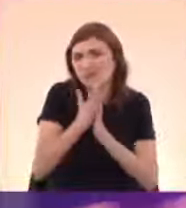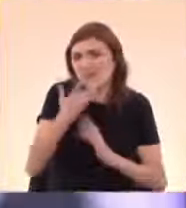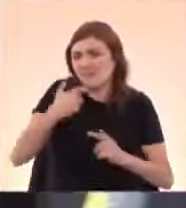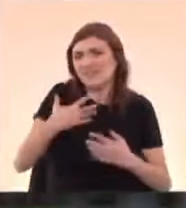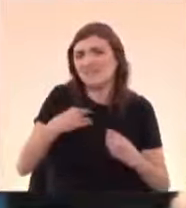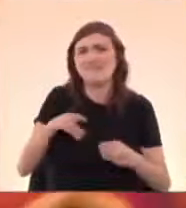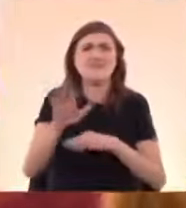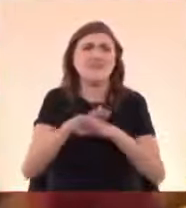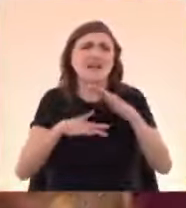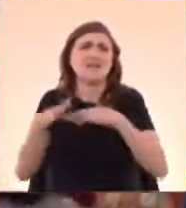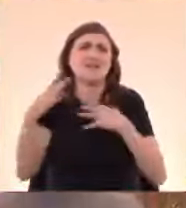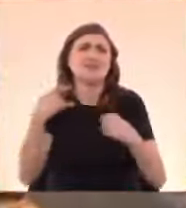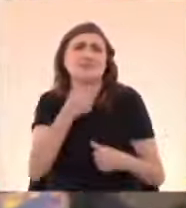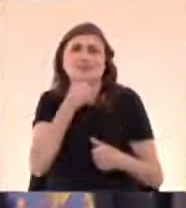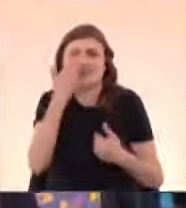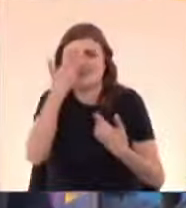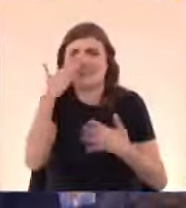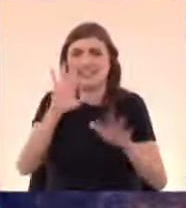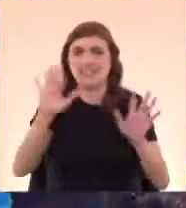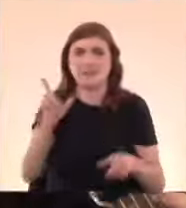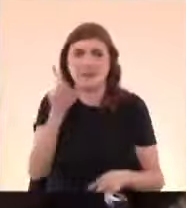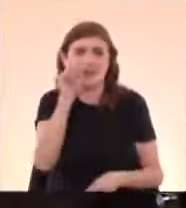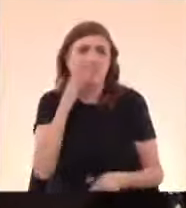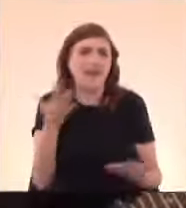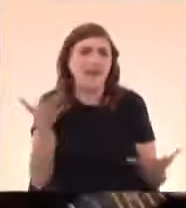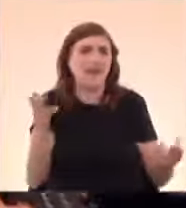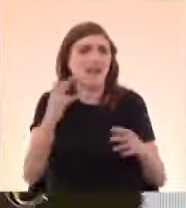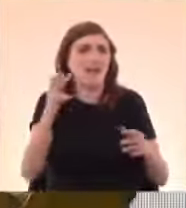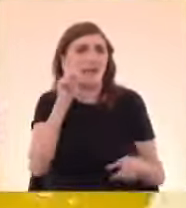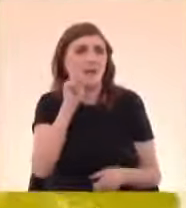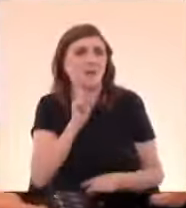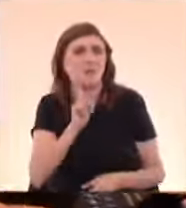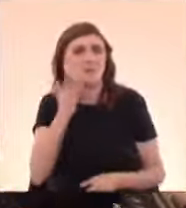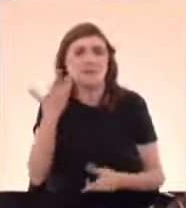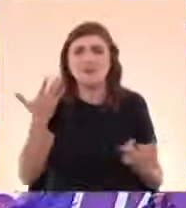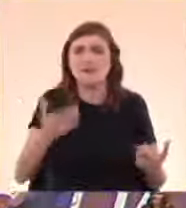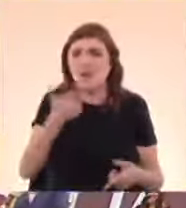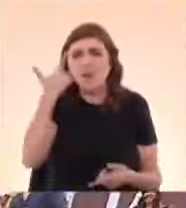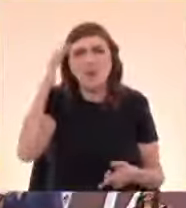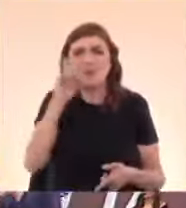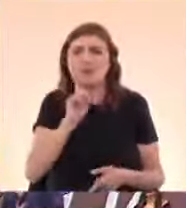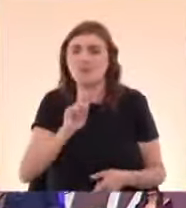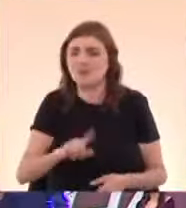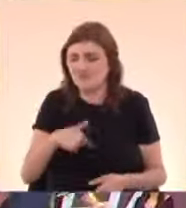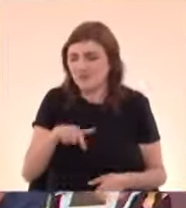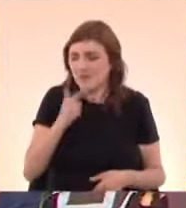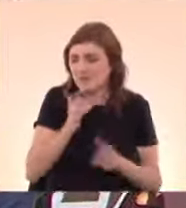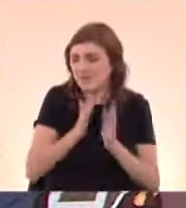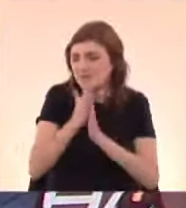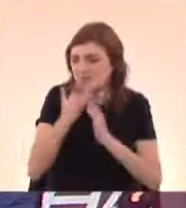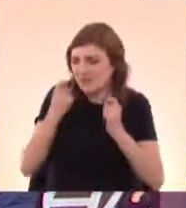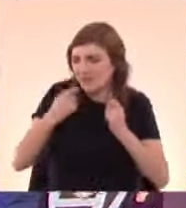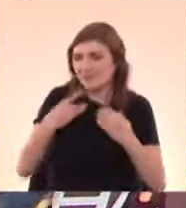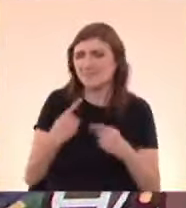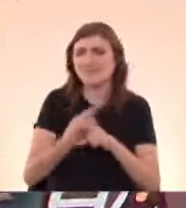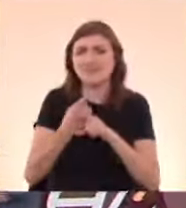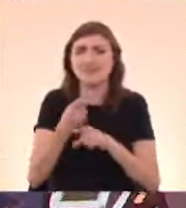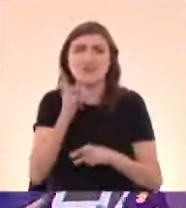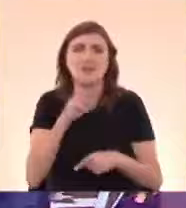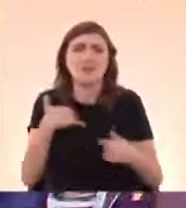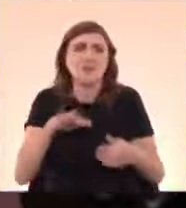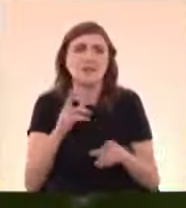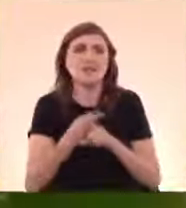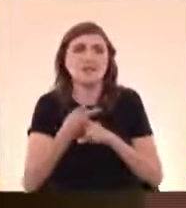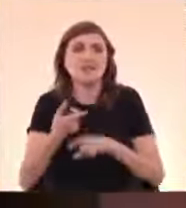o que quiser. Ai, ai, morena, que loucura de mulher. Usa e abusa, ela é uma